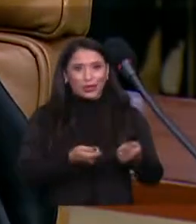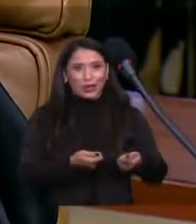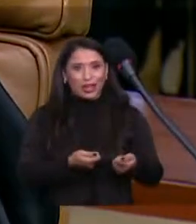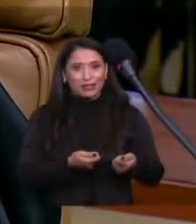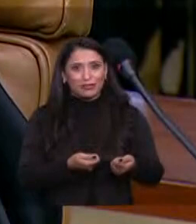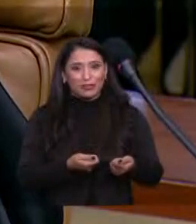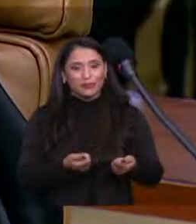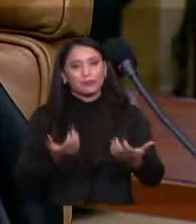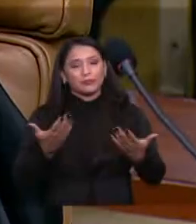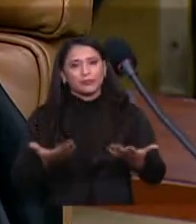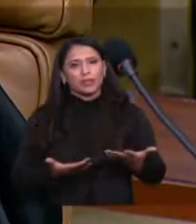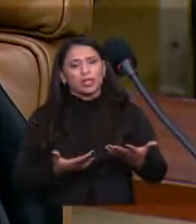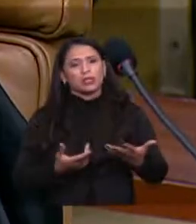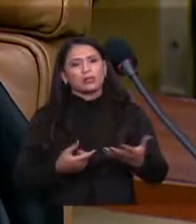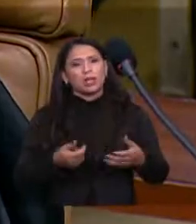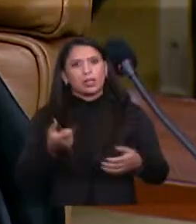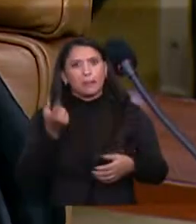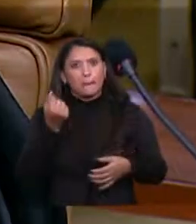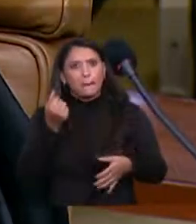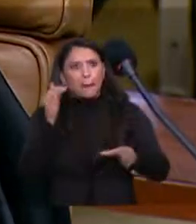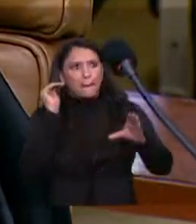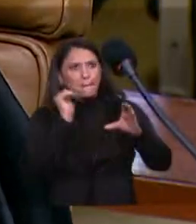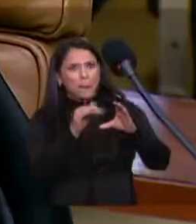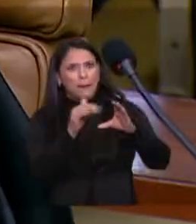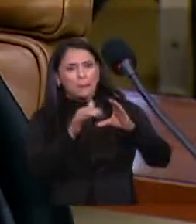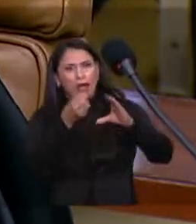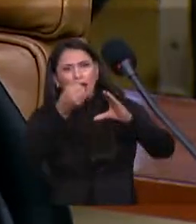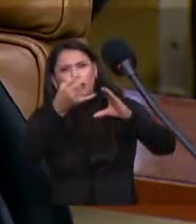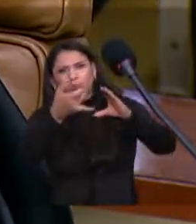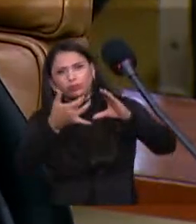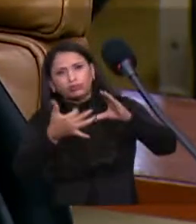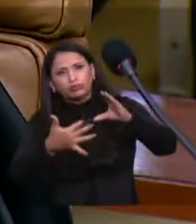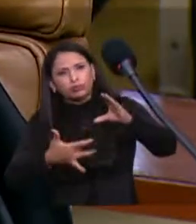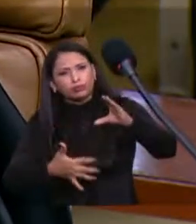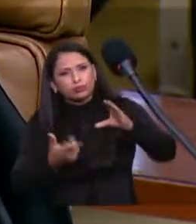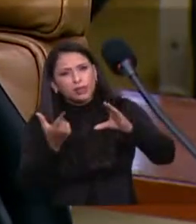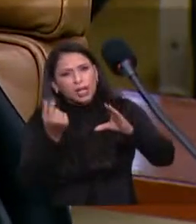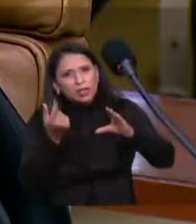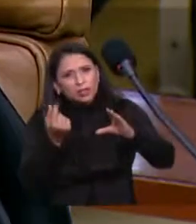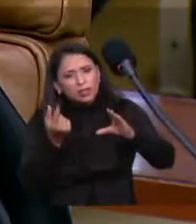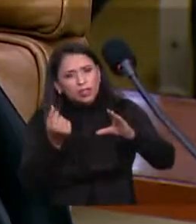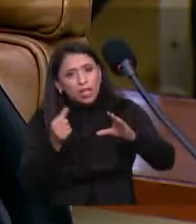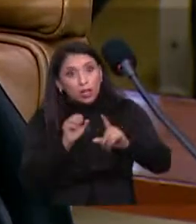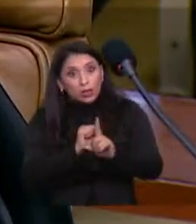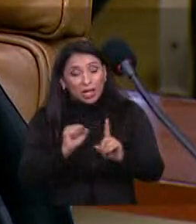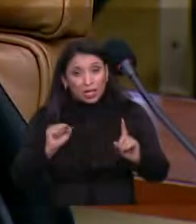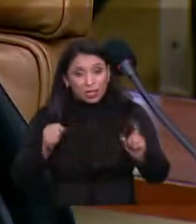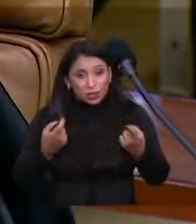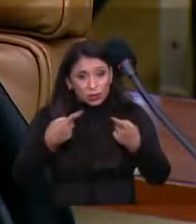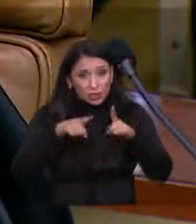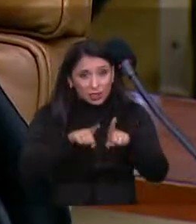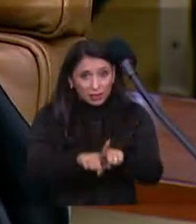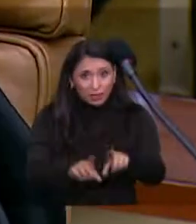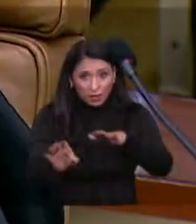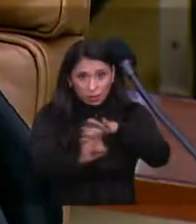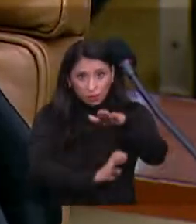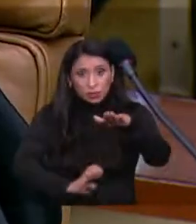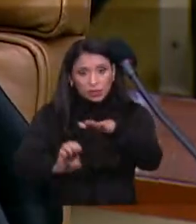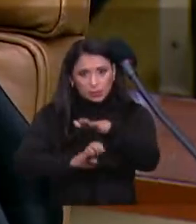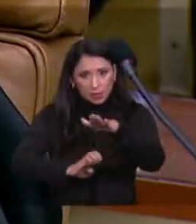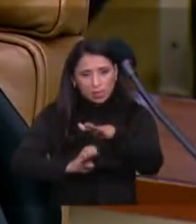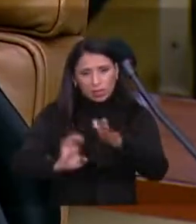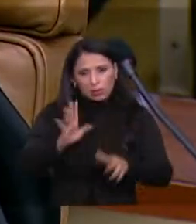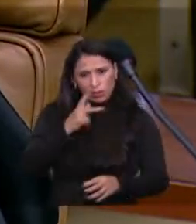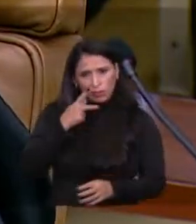do extenso hall de depósitos em dinheiro realizado em favor da sociedades empresárias que